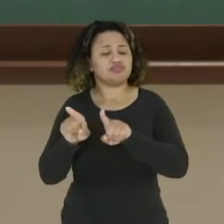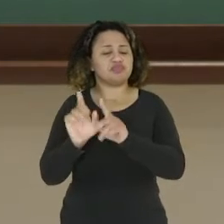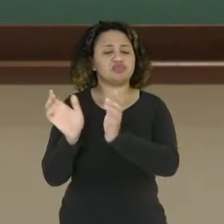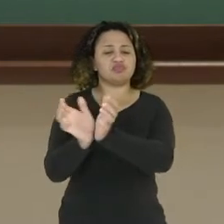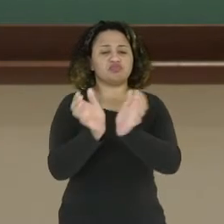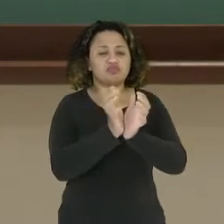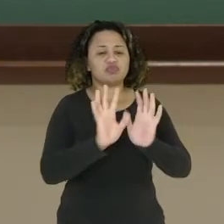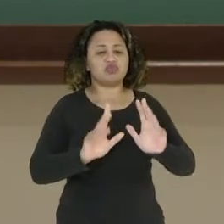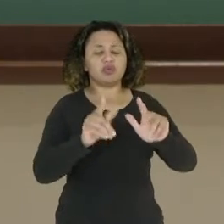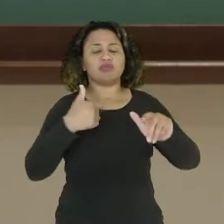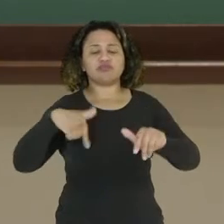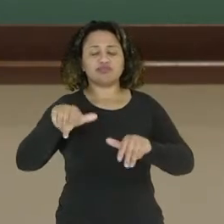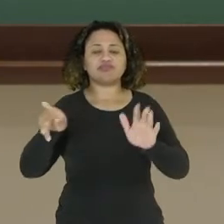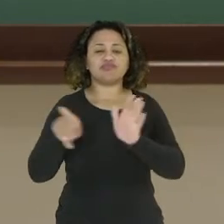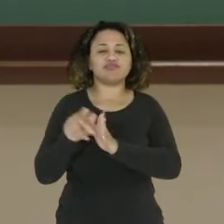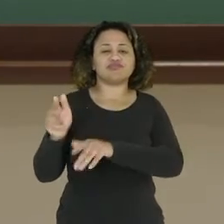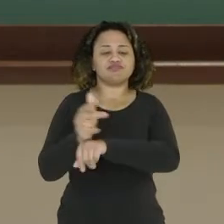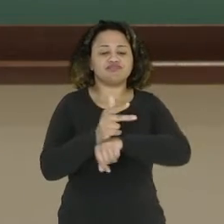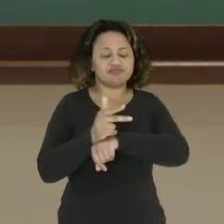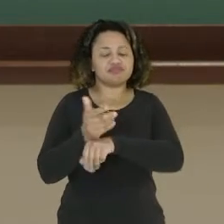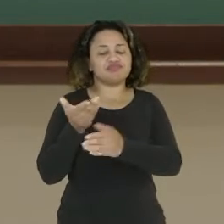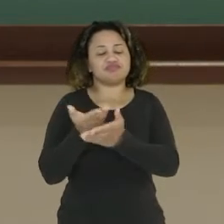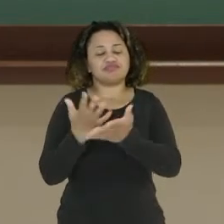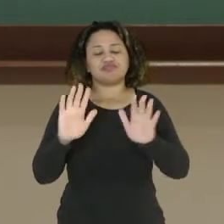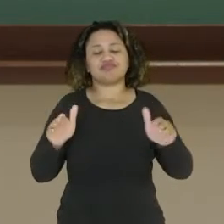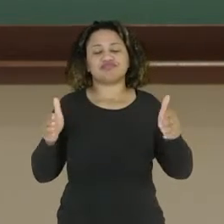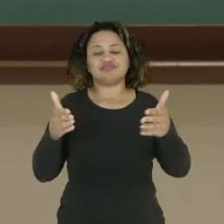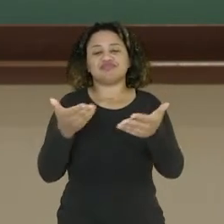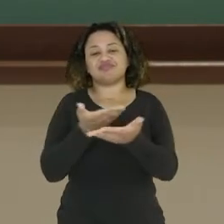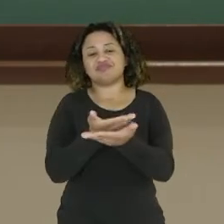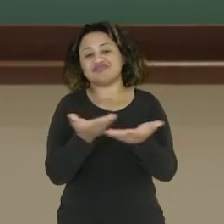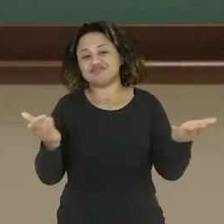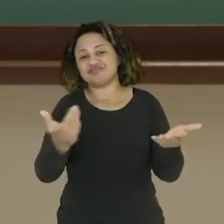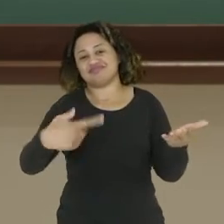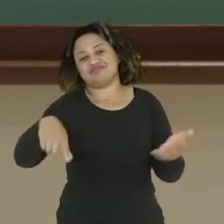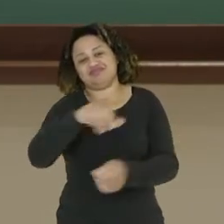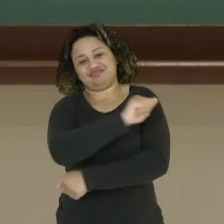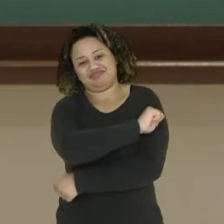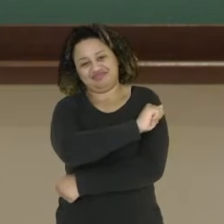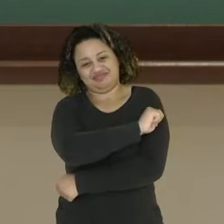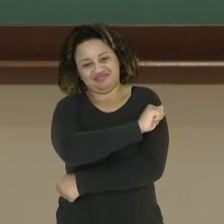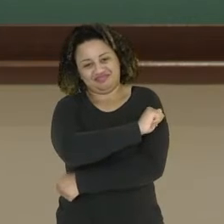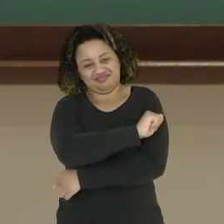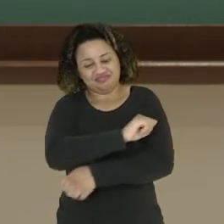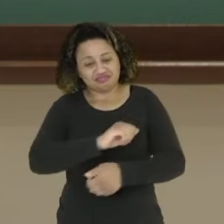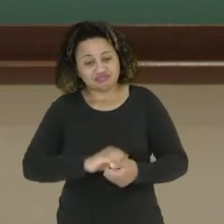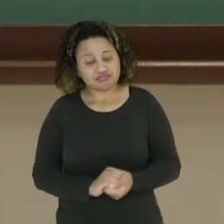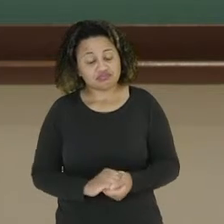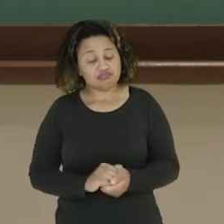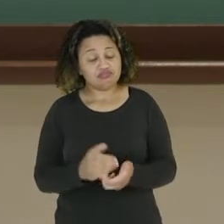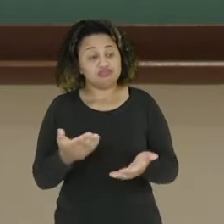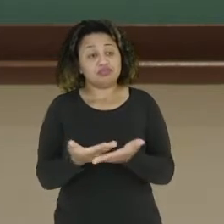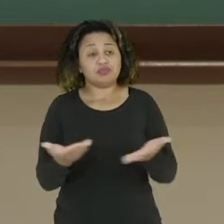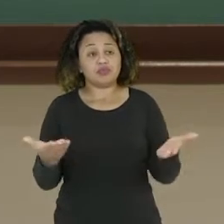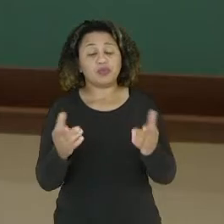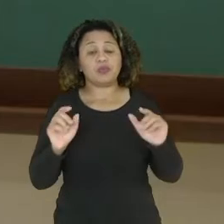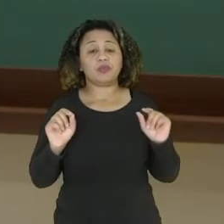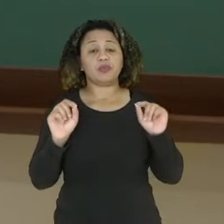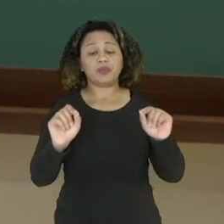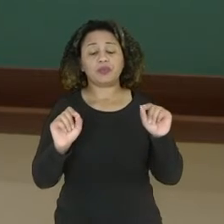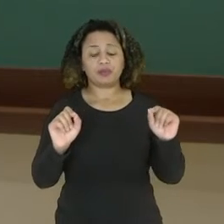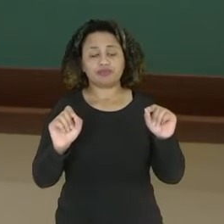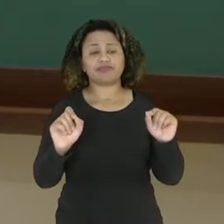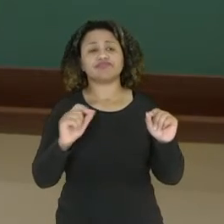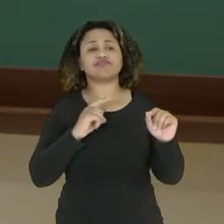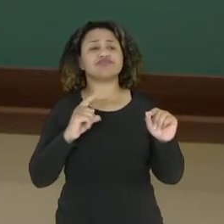vamos fazer uma aula bem bacana, bem especial para os senhores e para as senhoritas. Na aula de hoje, você vai